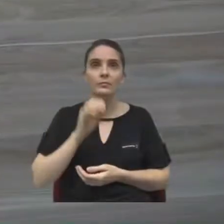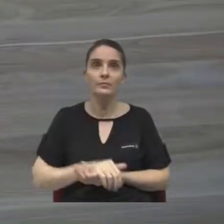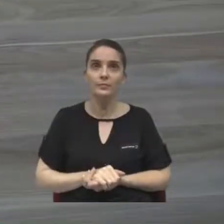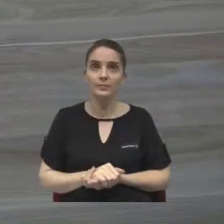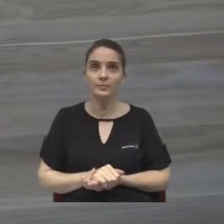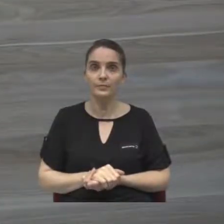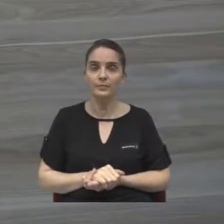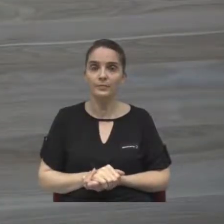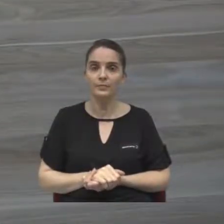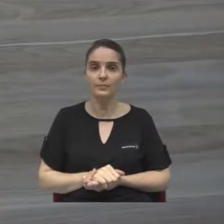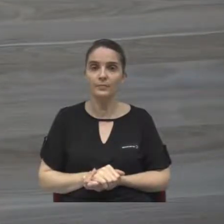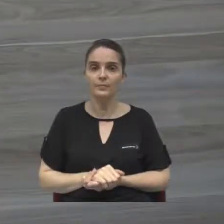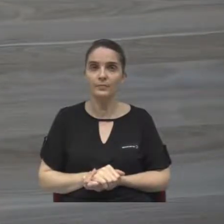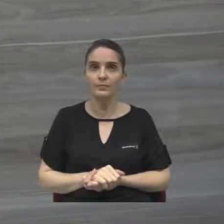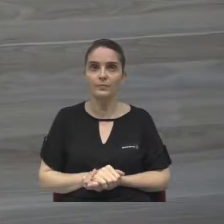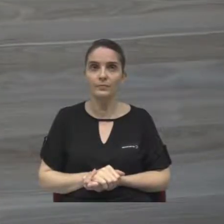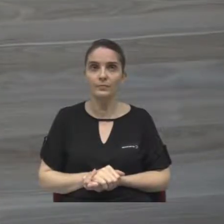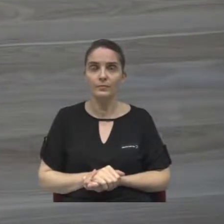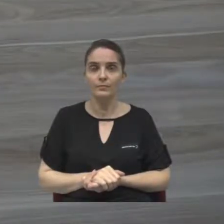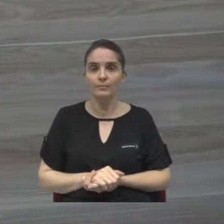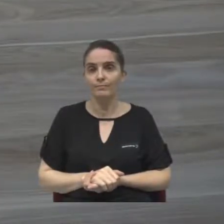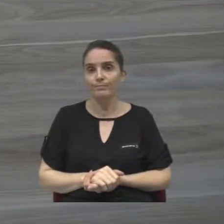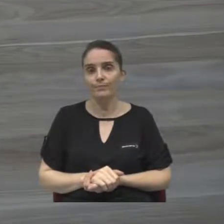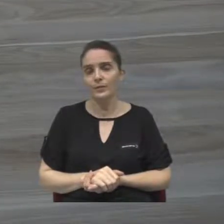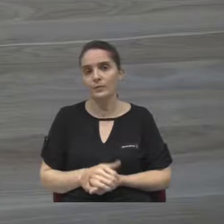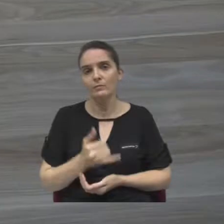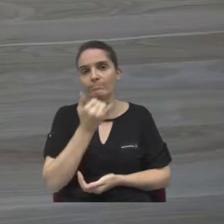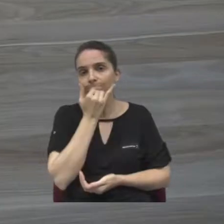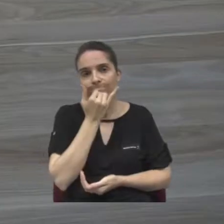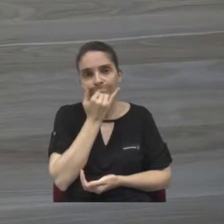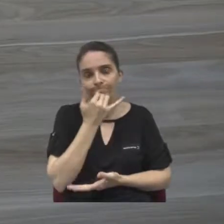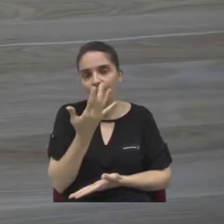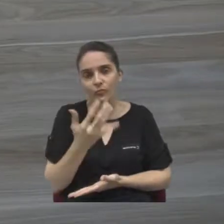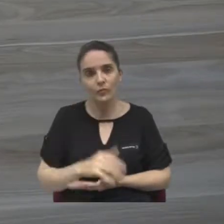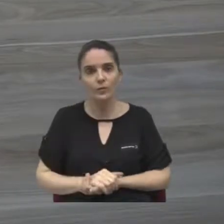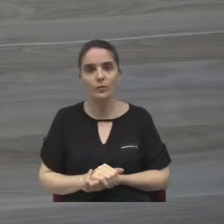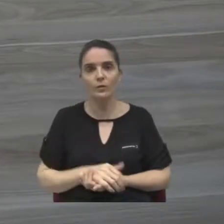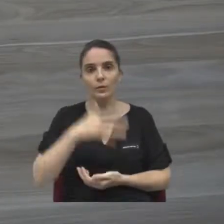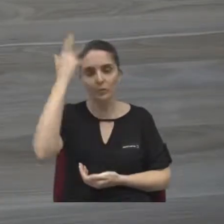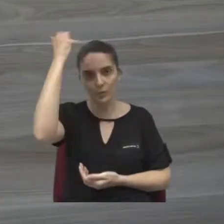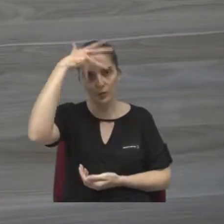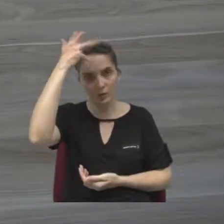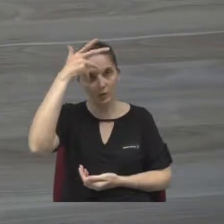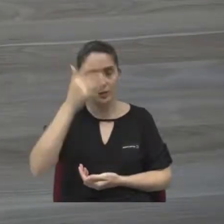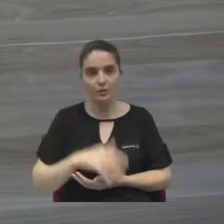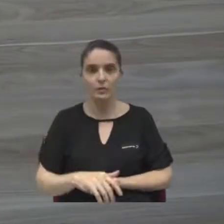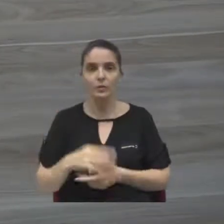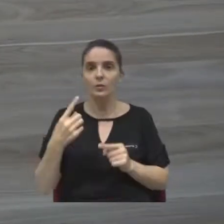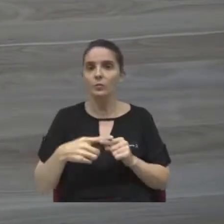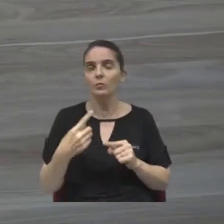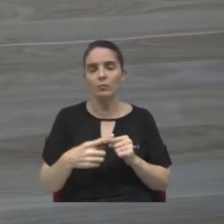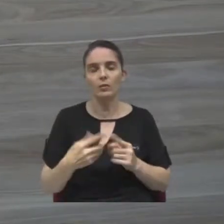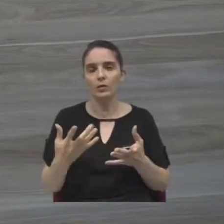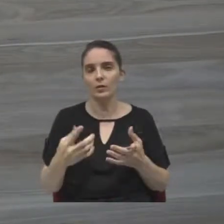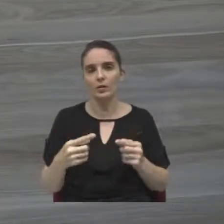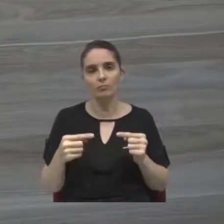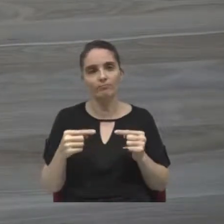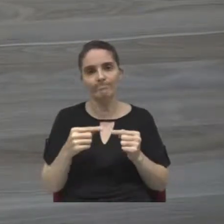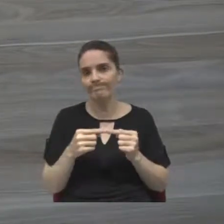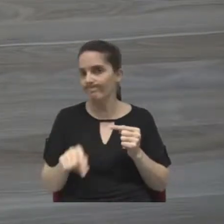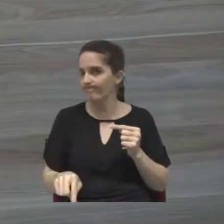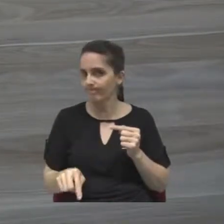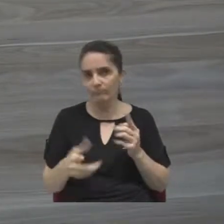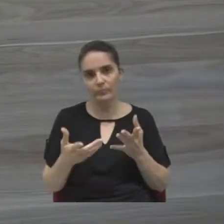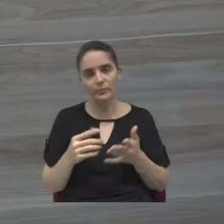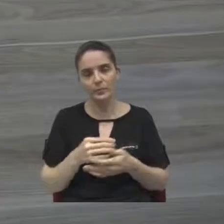segundos, uma parte, não vai dar tempo? Vai dar, então obrigada. é isso. Desculpa, vereadora Érica, por não concordar dessa vez, mas